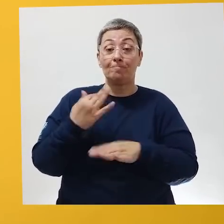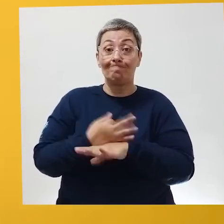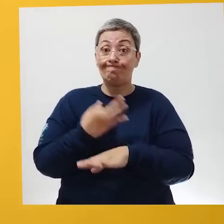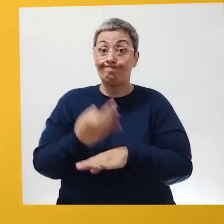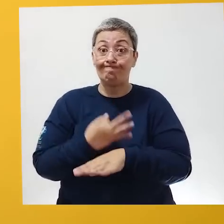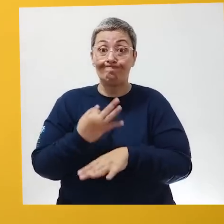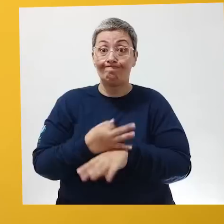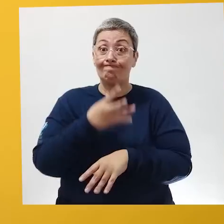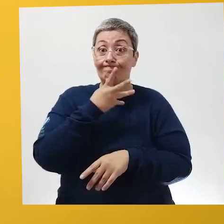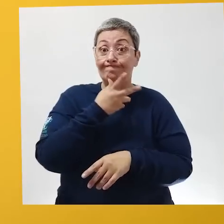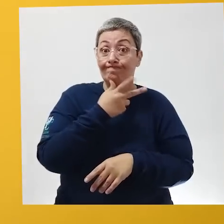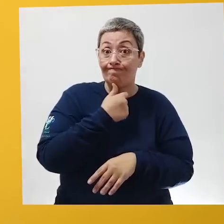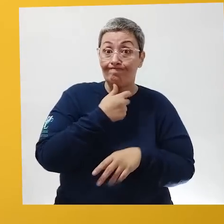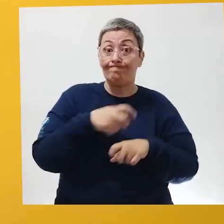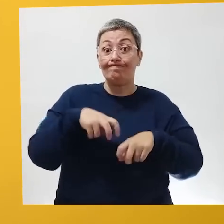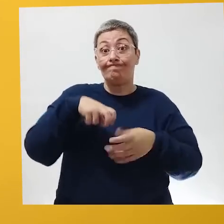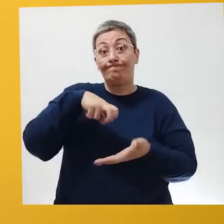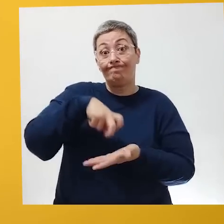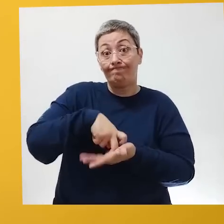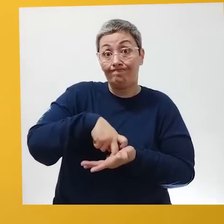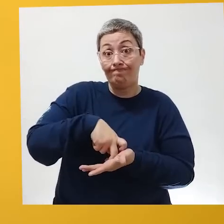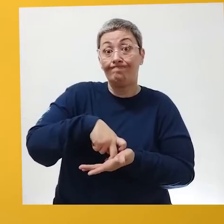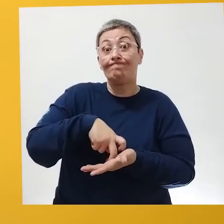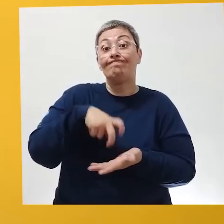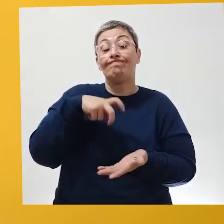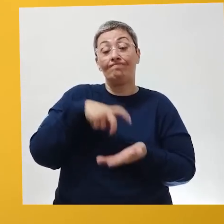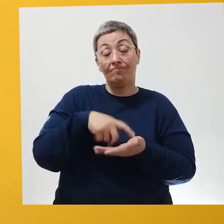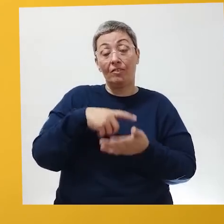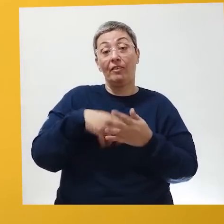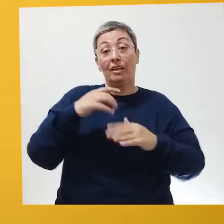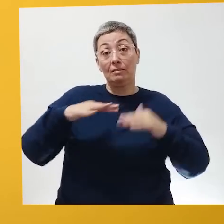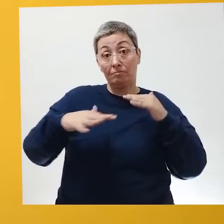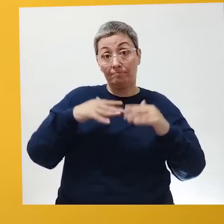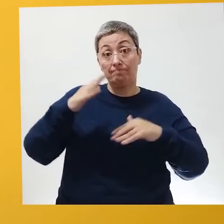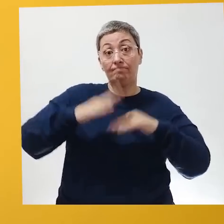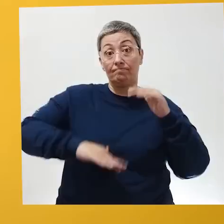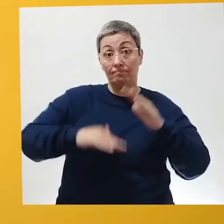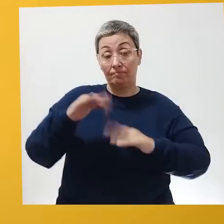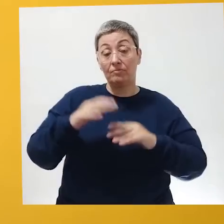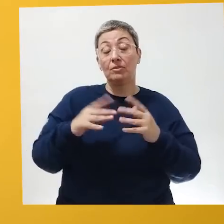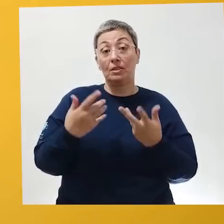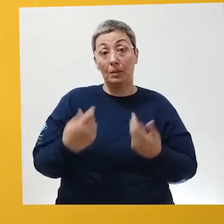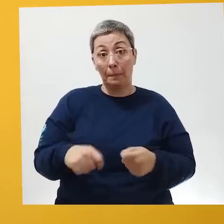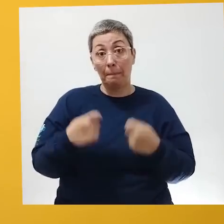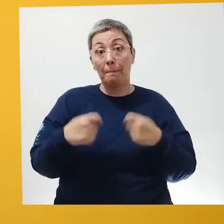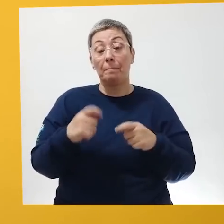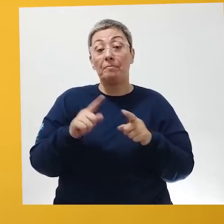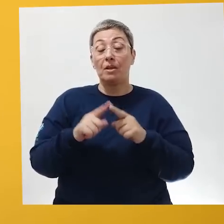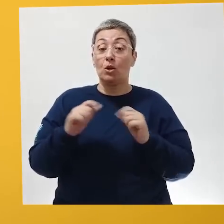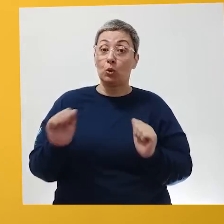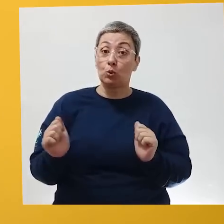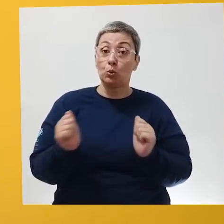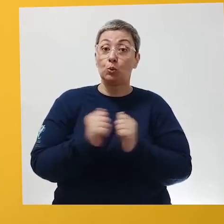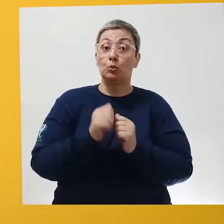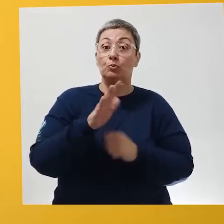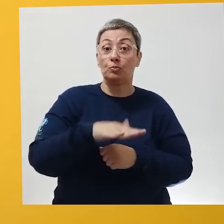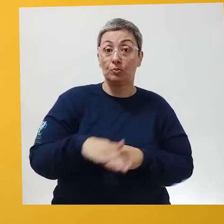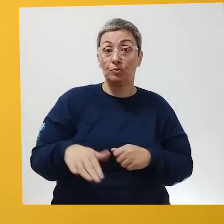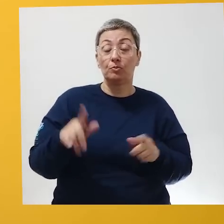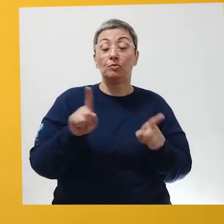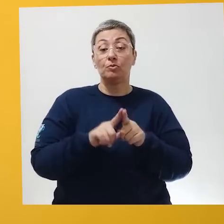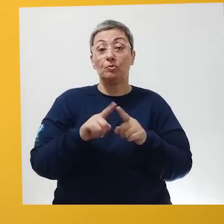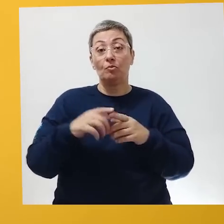toda de ficar com o joelho dobrado, fazendo essa atividade. Então a gente precisa ir junto com a